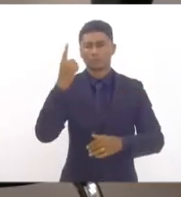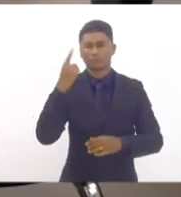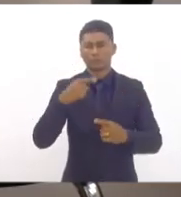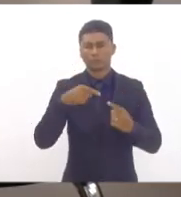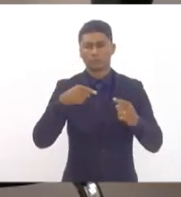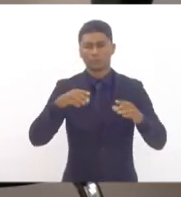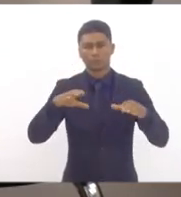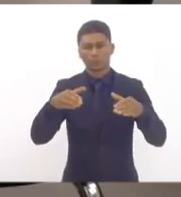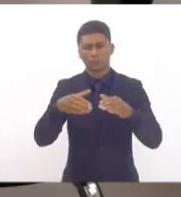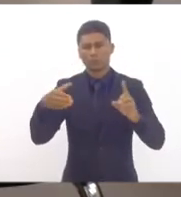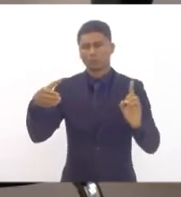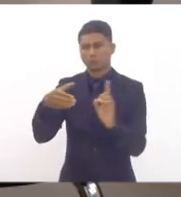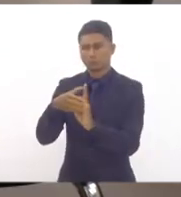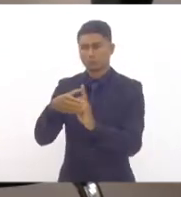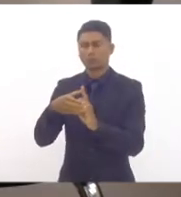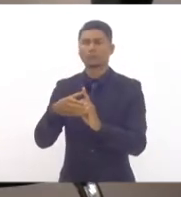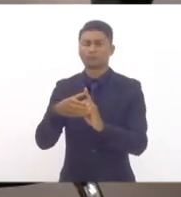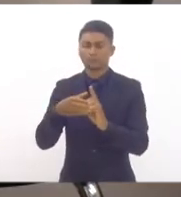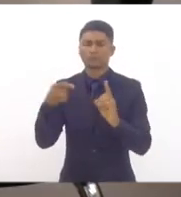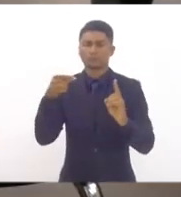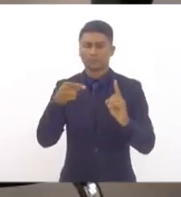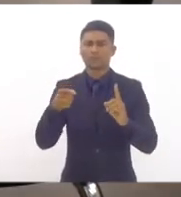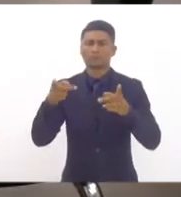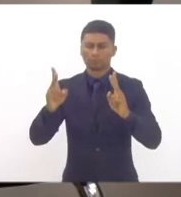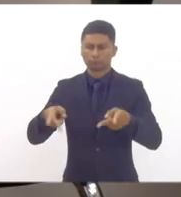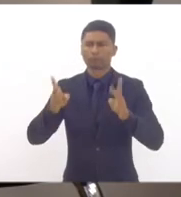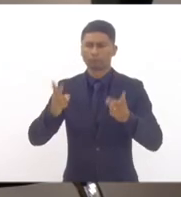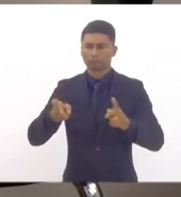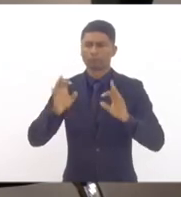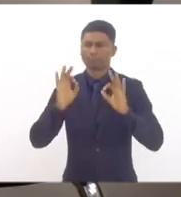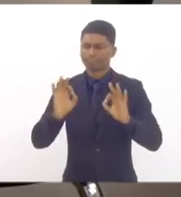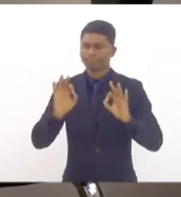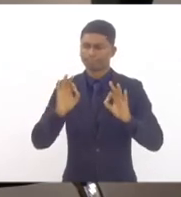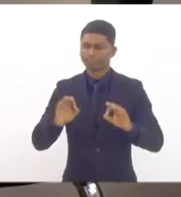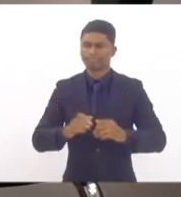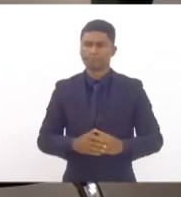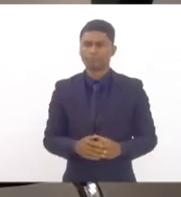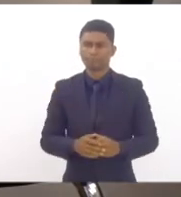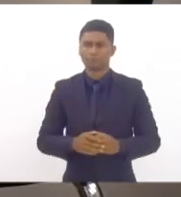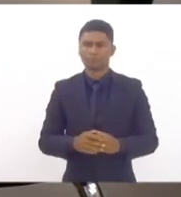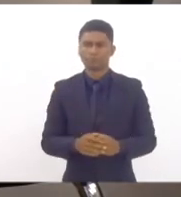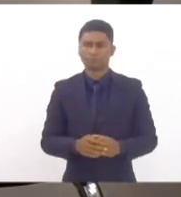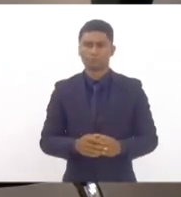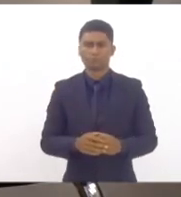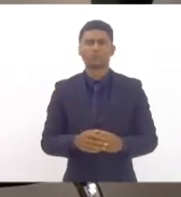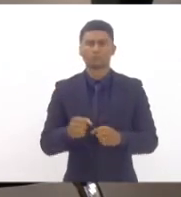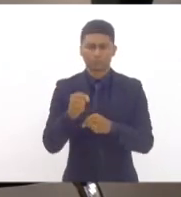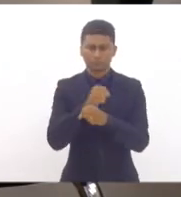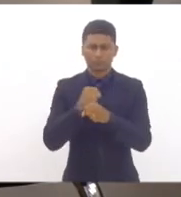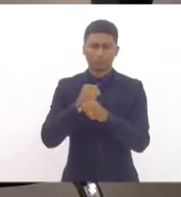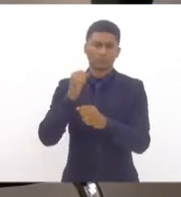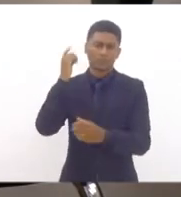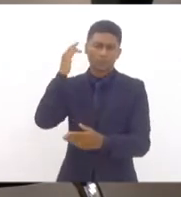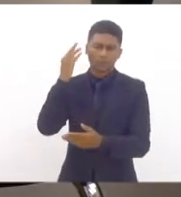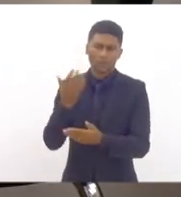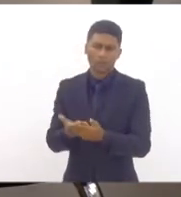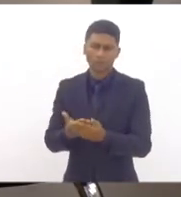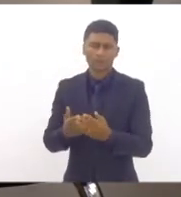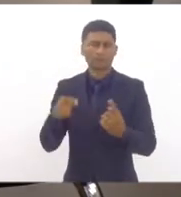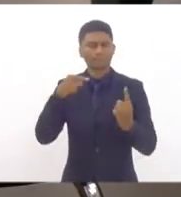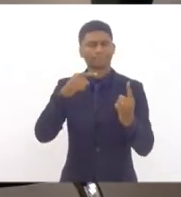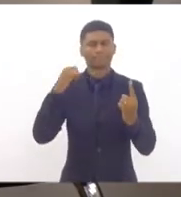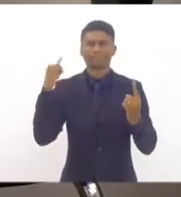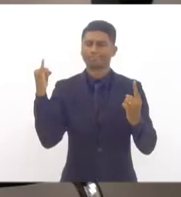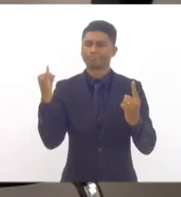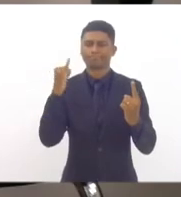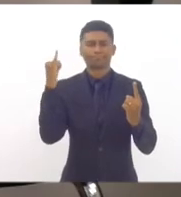do mecanismo, certamente continuará assim num eventual segundo mandato. Nesses anos, ela tem sido fundamental para